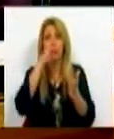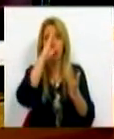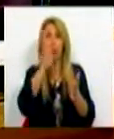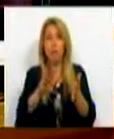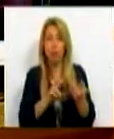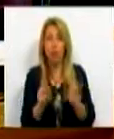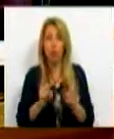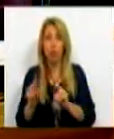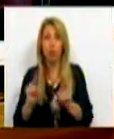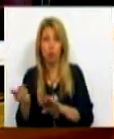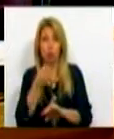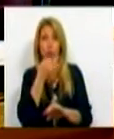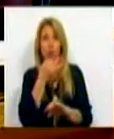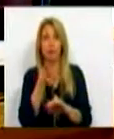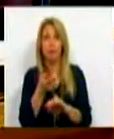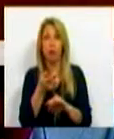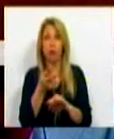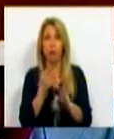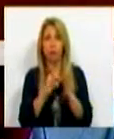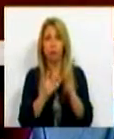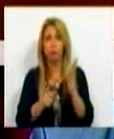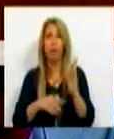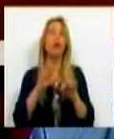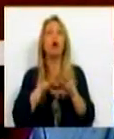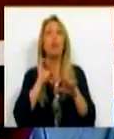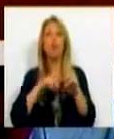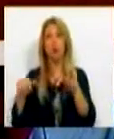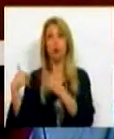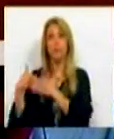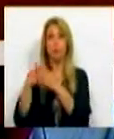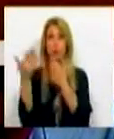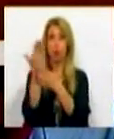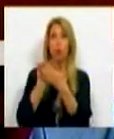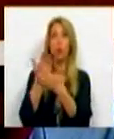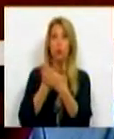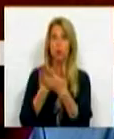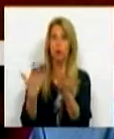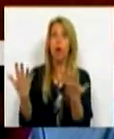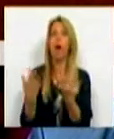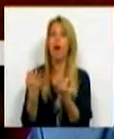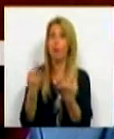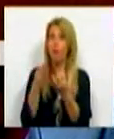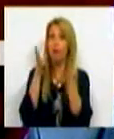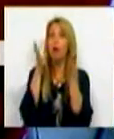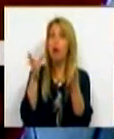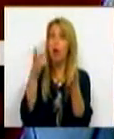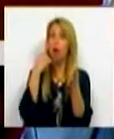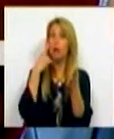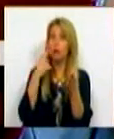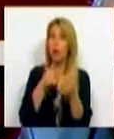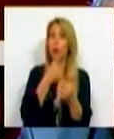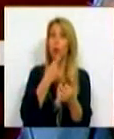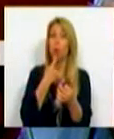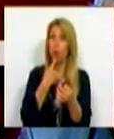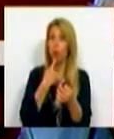atualizações de que fala, que decorreram do processo negocial, acompanharam com muita atenção, porque com muita atenção o